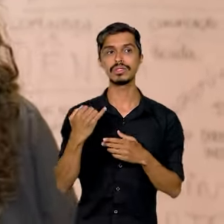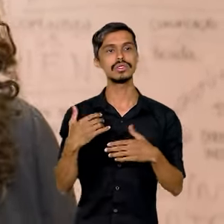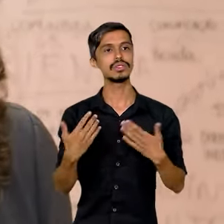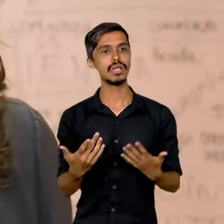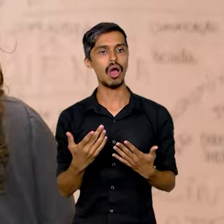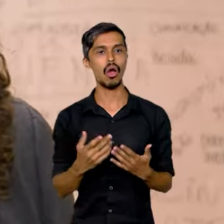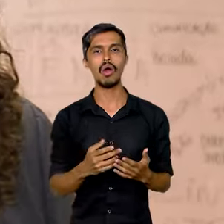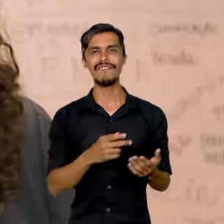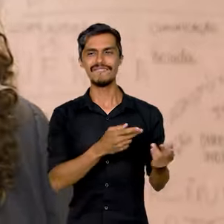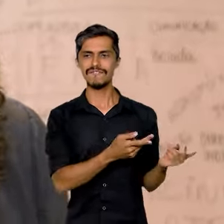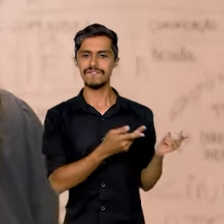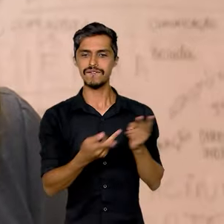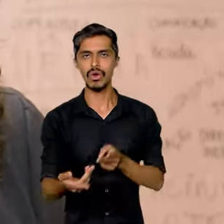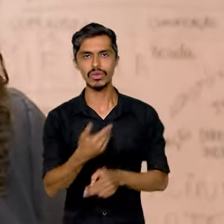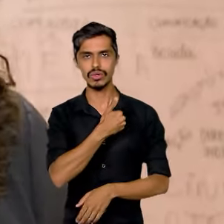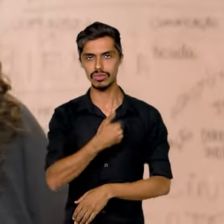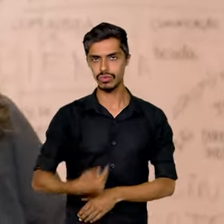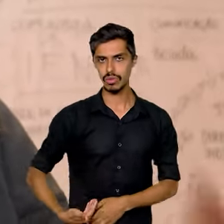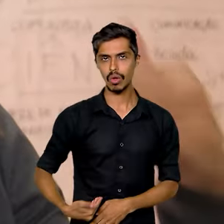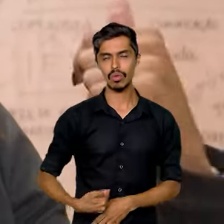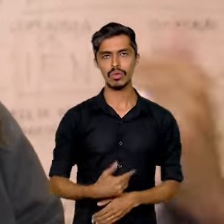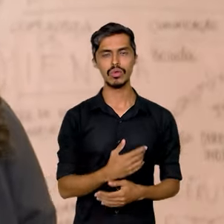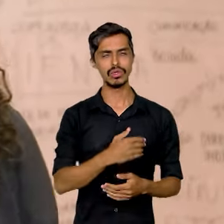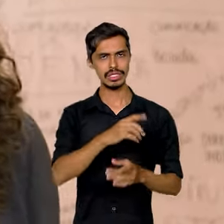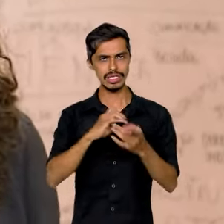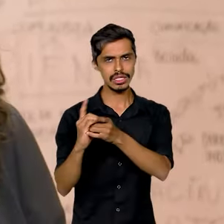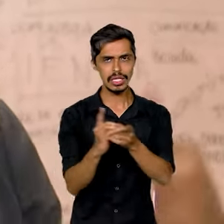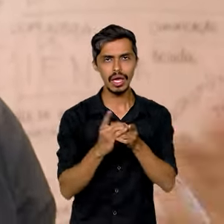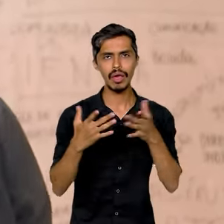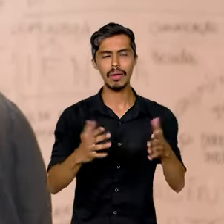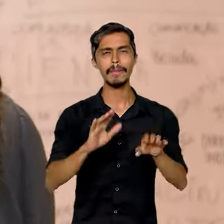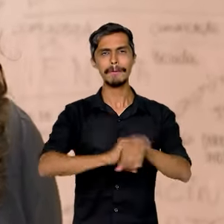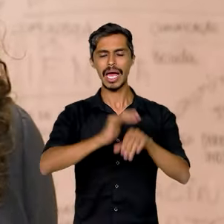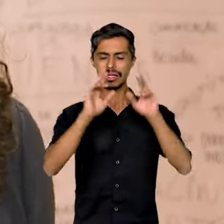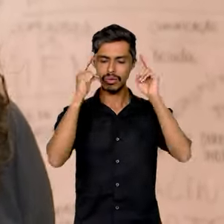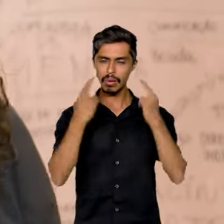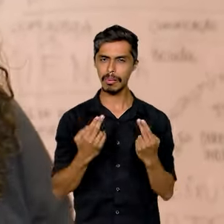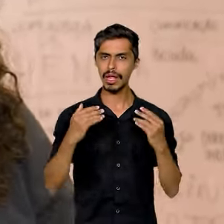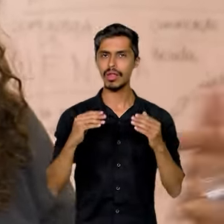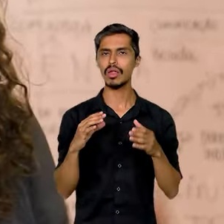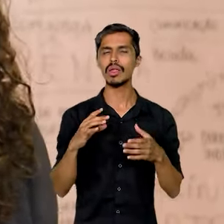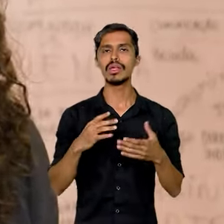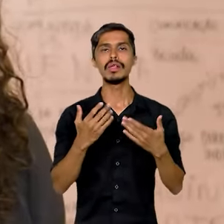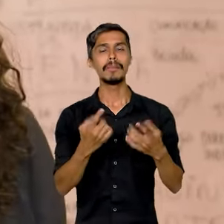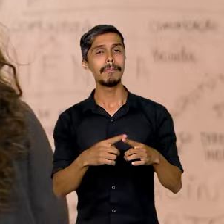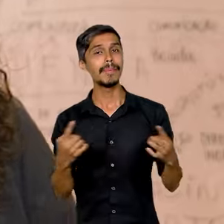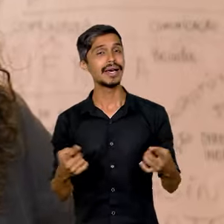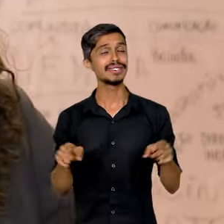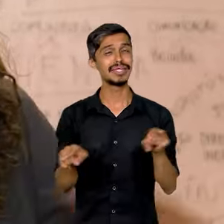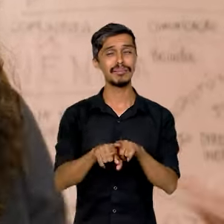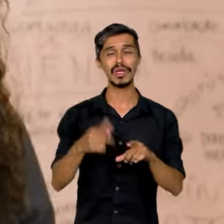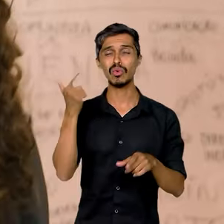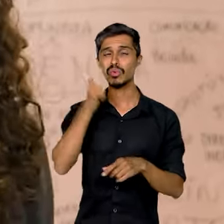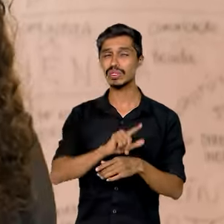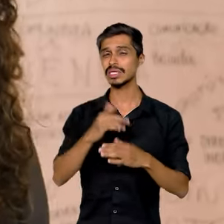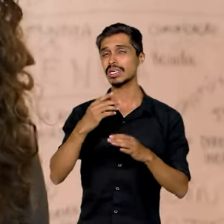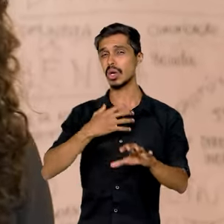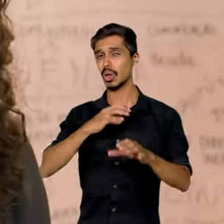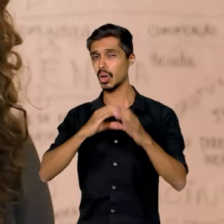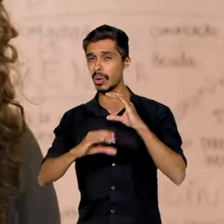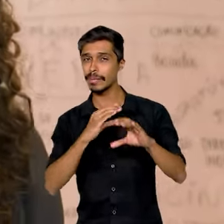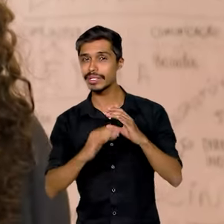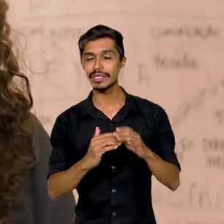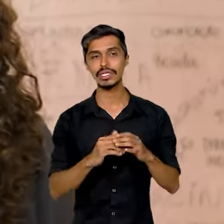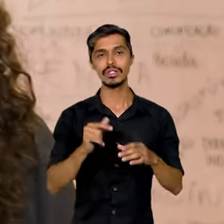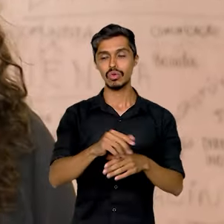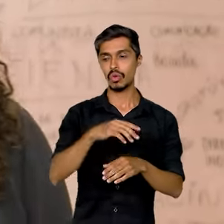importante não só a retomada desse governo, um governo democrático, mais humanizado, mas para além disso a gente conseguir se comunicar porque a gente